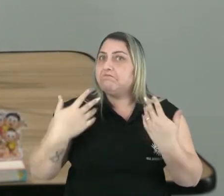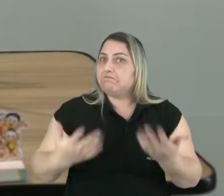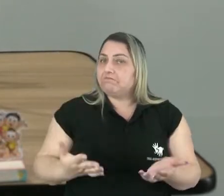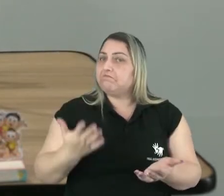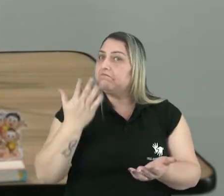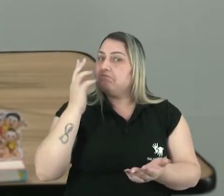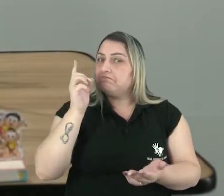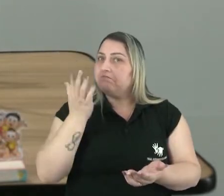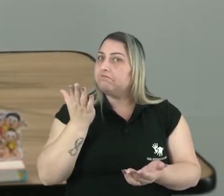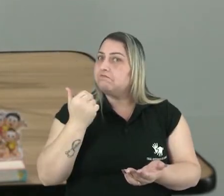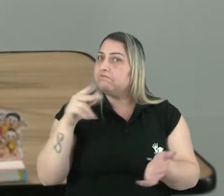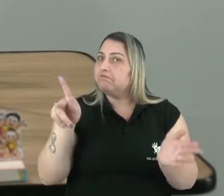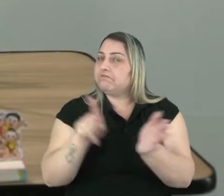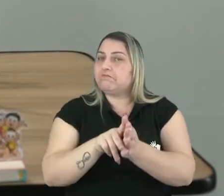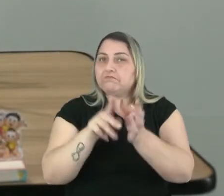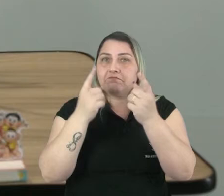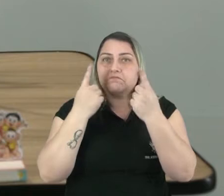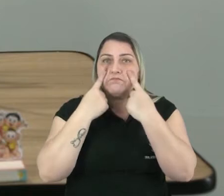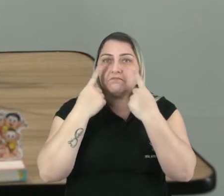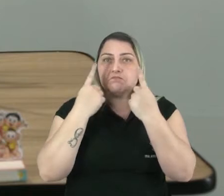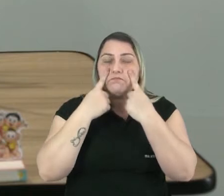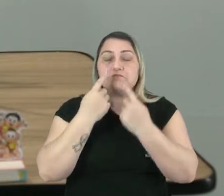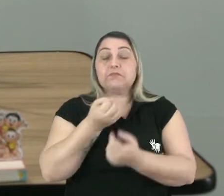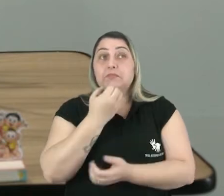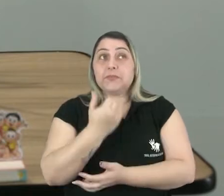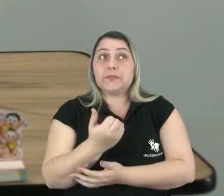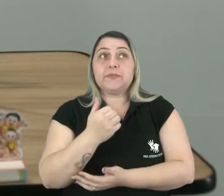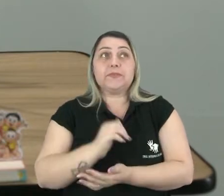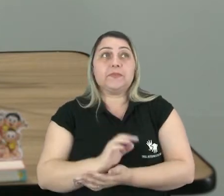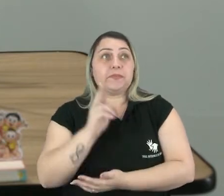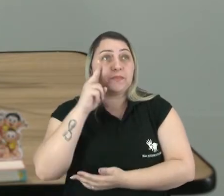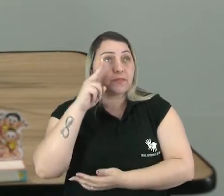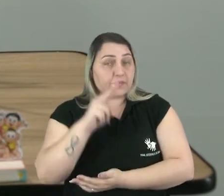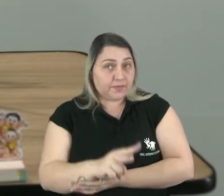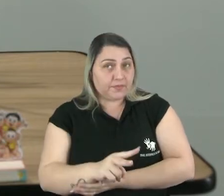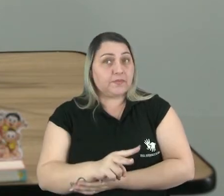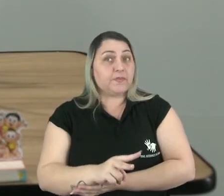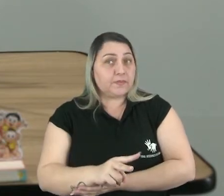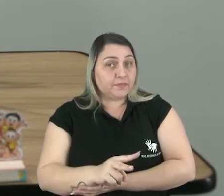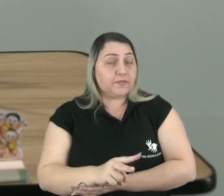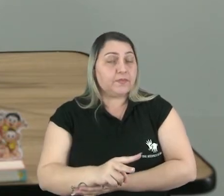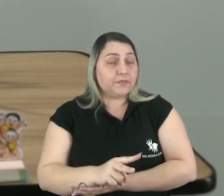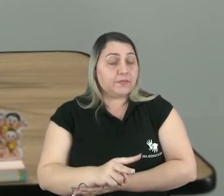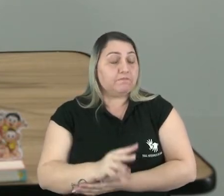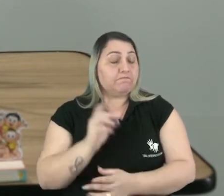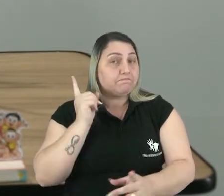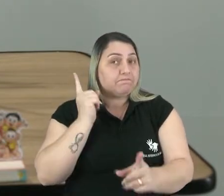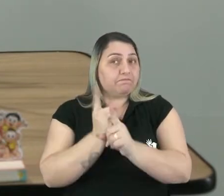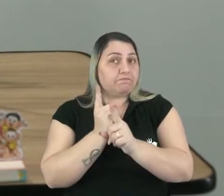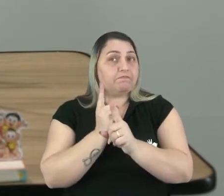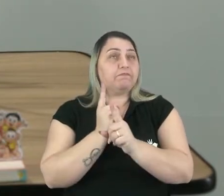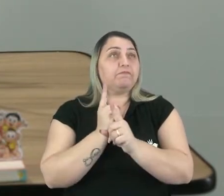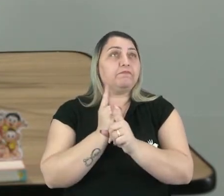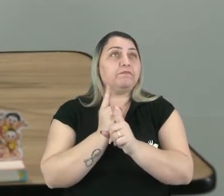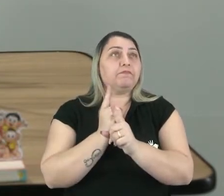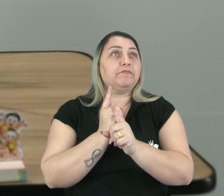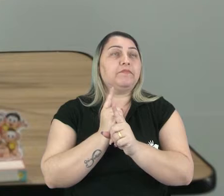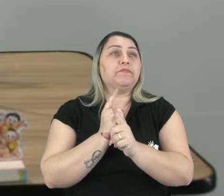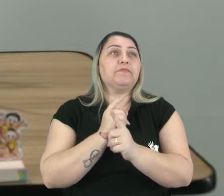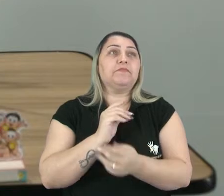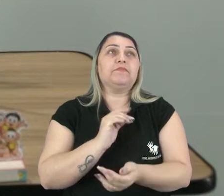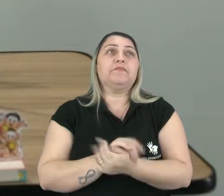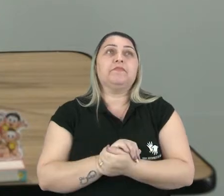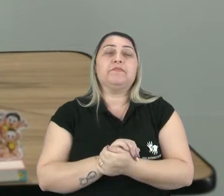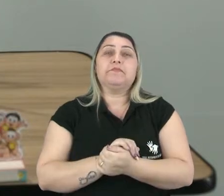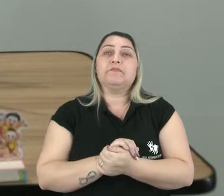comer com os olhos. Muito bem. Vejam que aqui nessa história nós encontramos, né, a